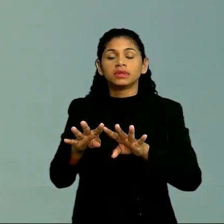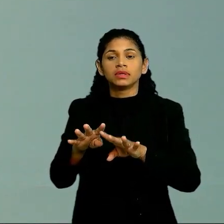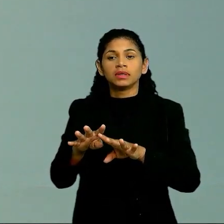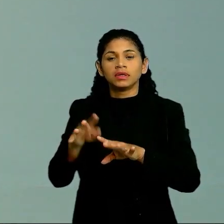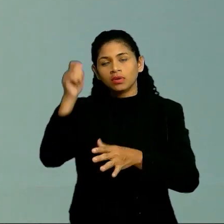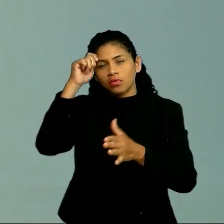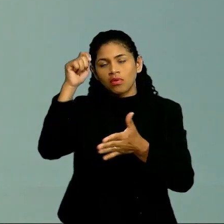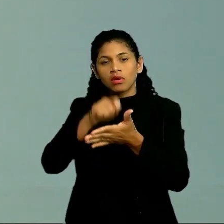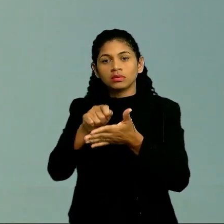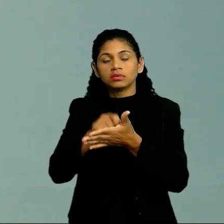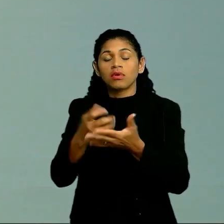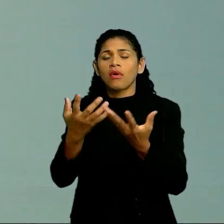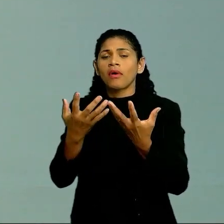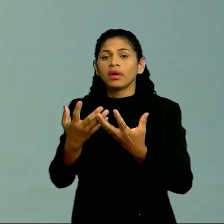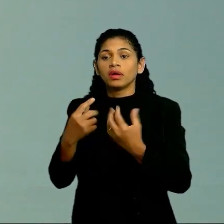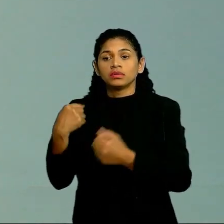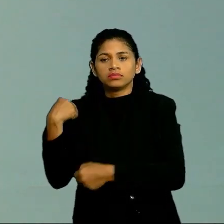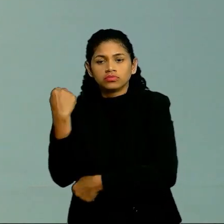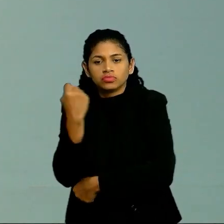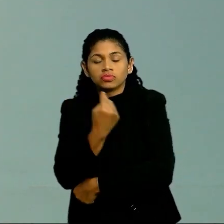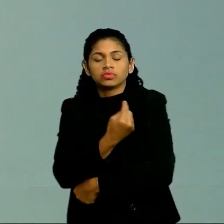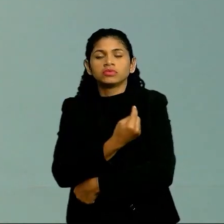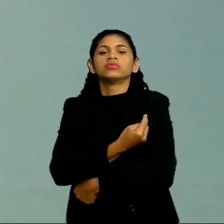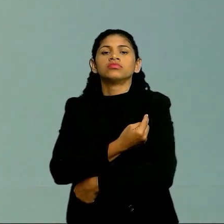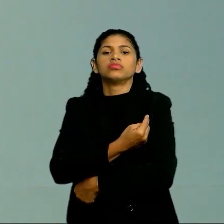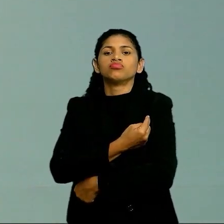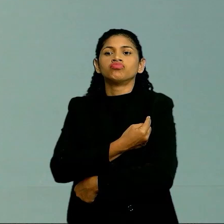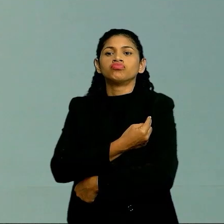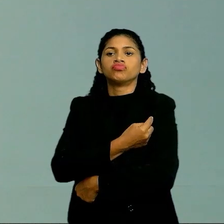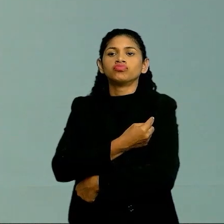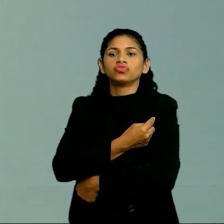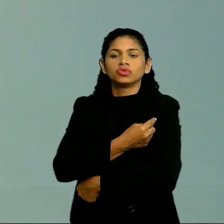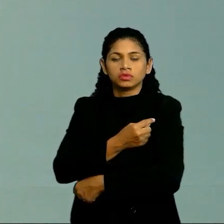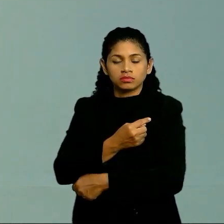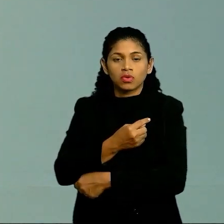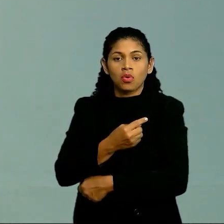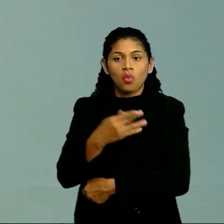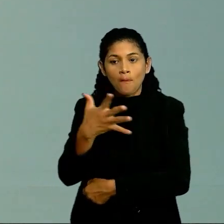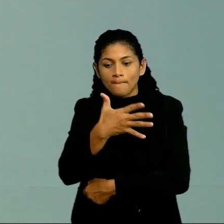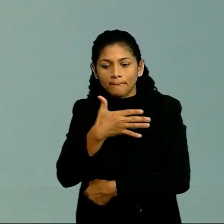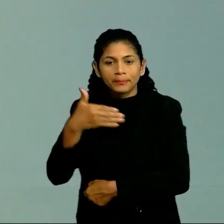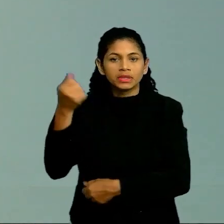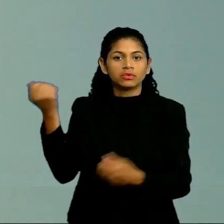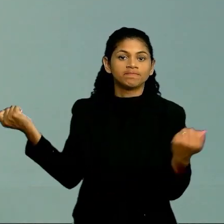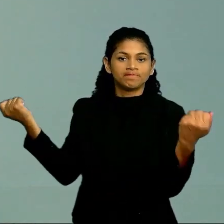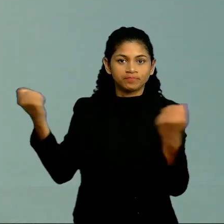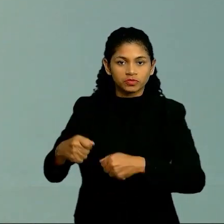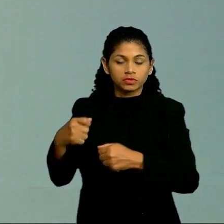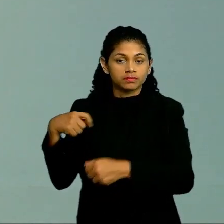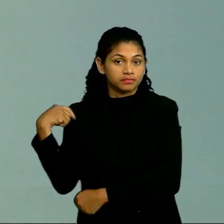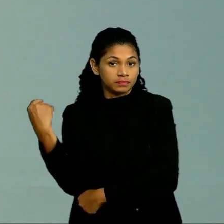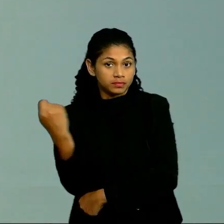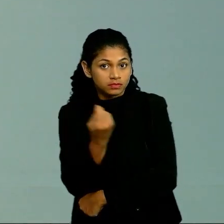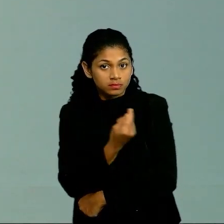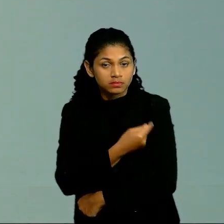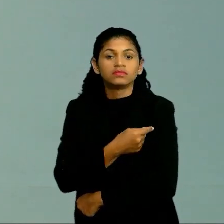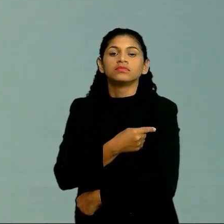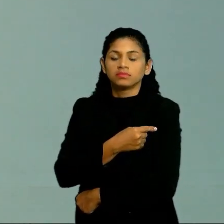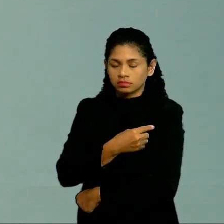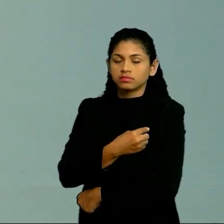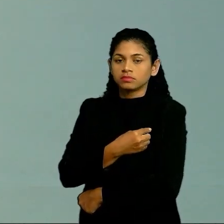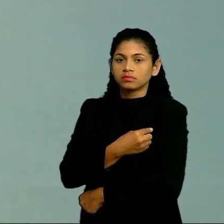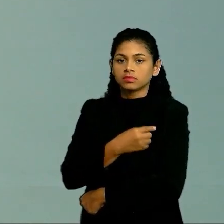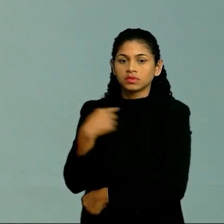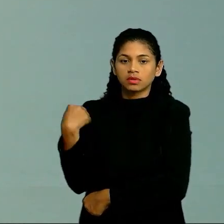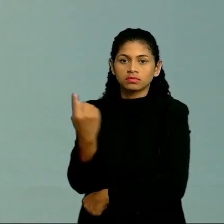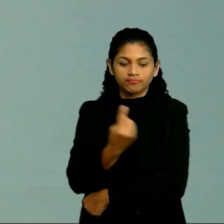e aristocrático. Ele quer que a gente se saia o melhor possível no nosso existir, na nossa vida. É assim